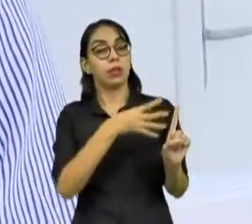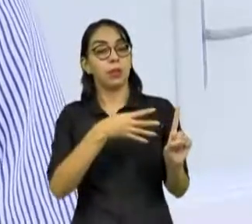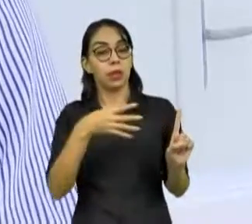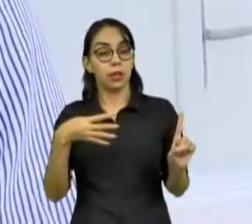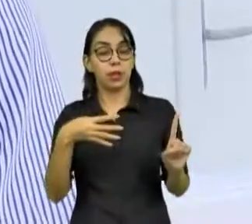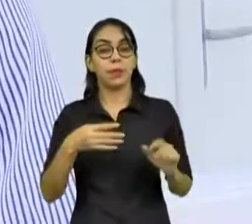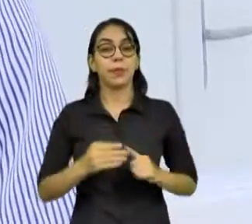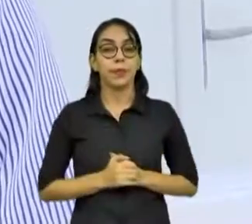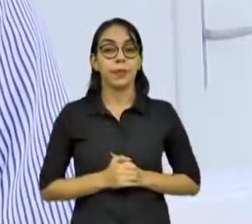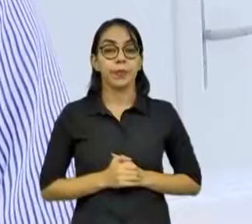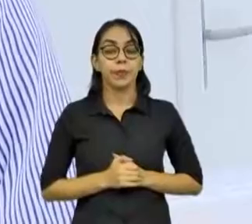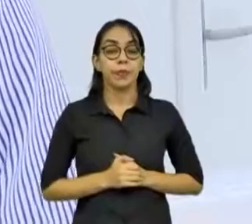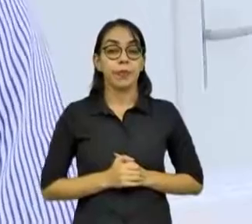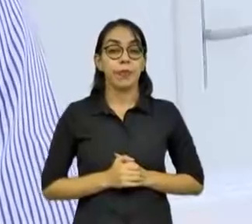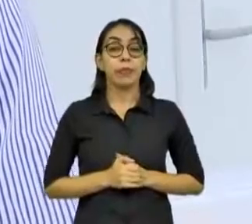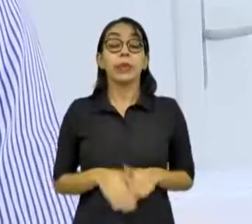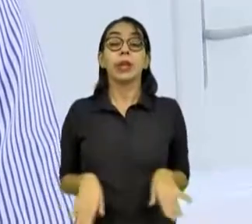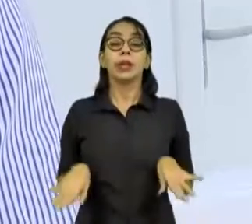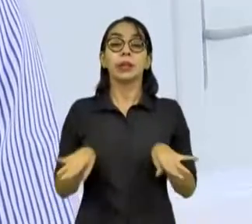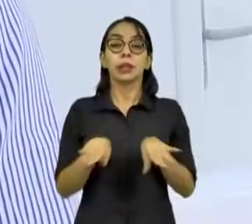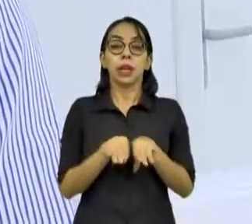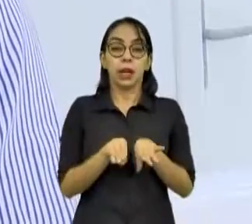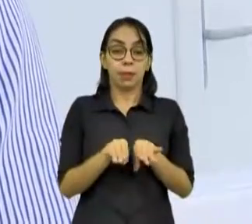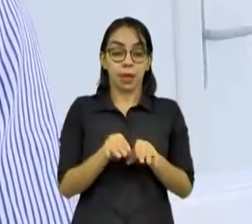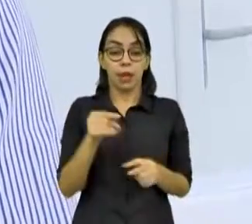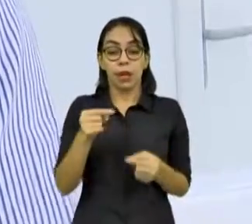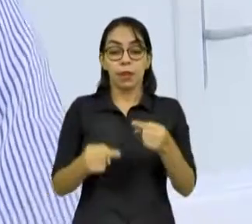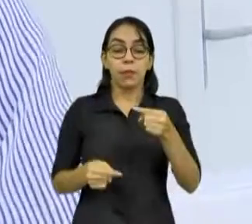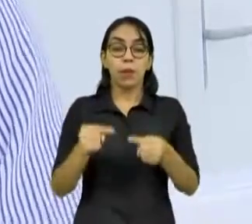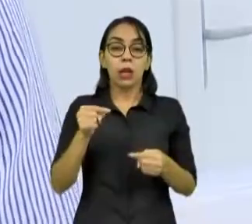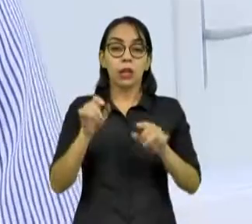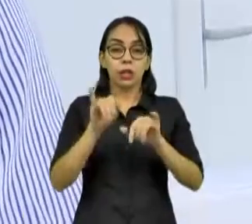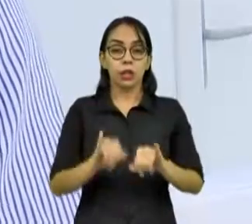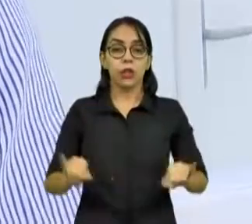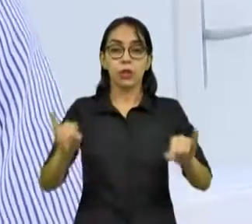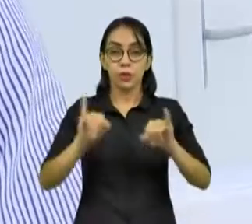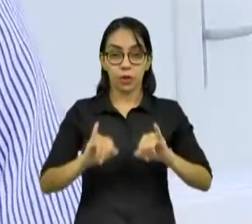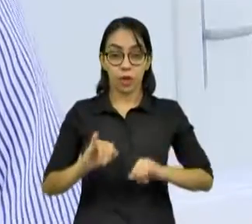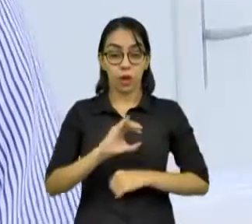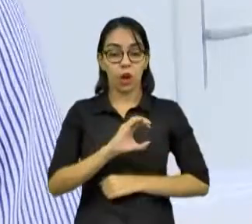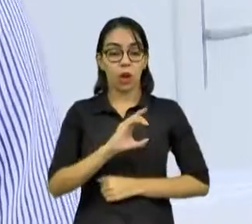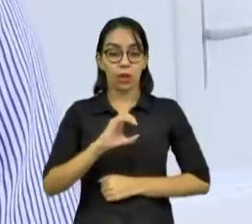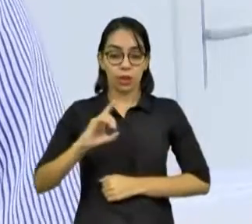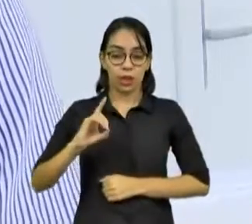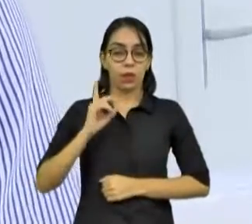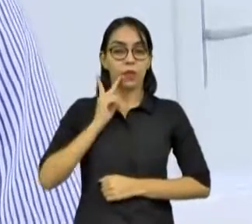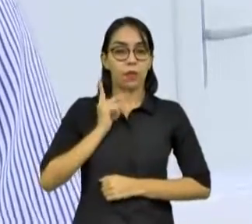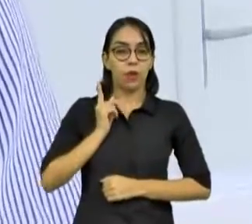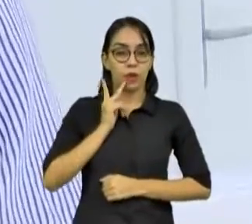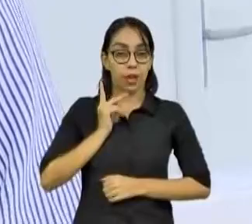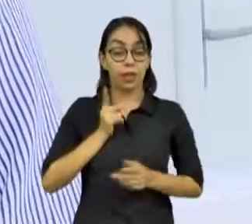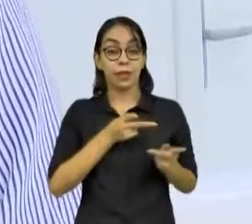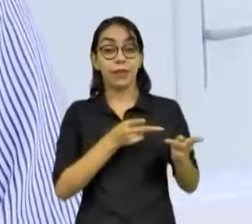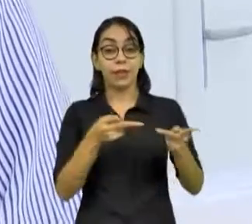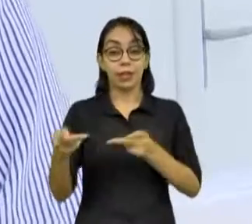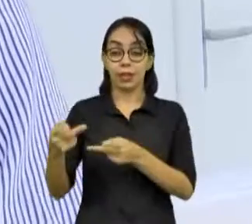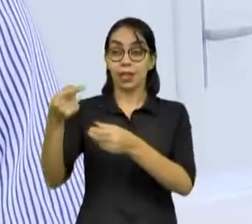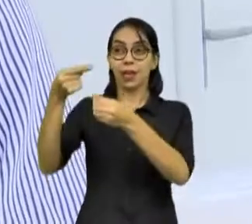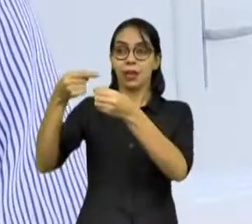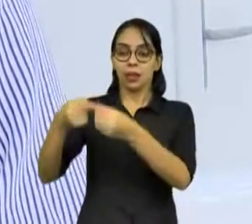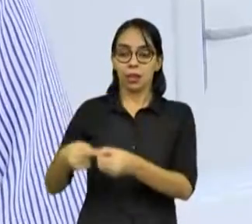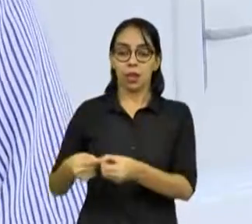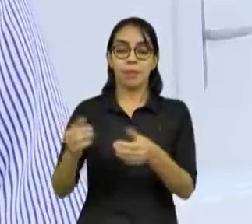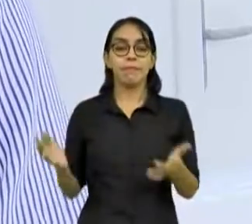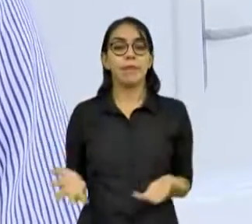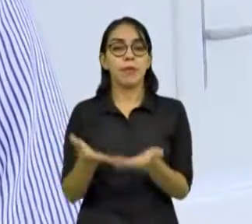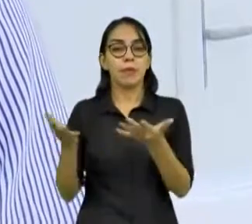avanços é a interiorização da política pública LGBT. É quando a coordenadoria sai aqui de Fortaleza e vai para o interior do Estado, mobilizar o movimento